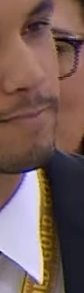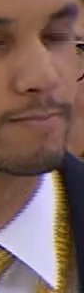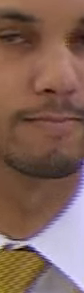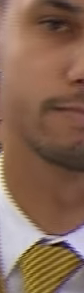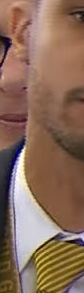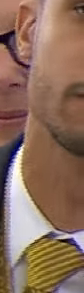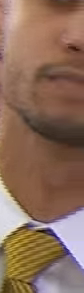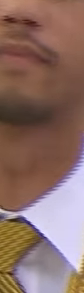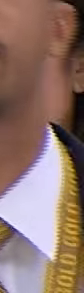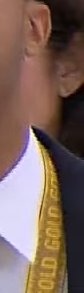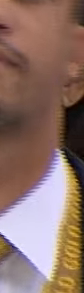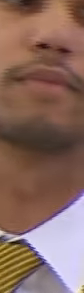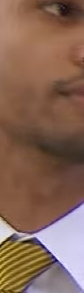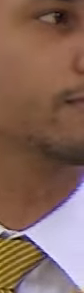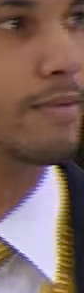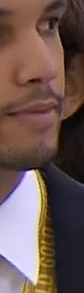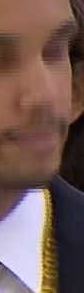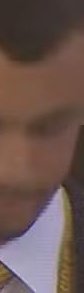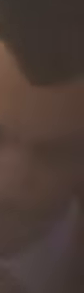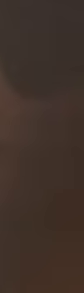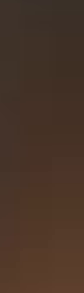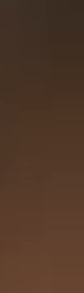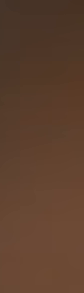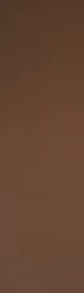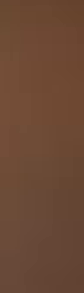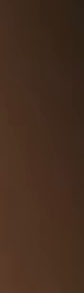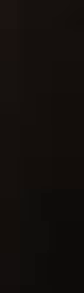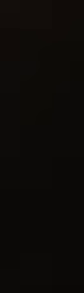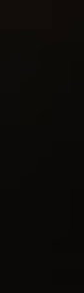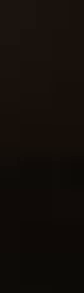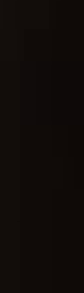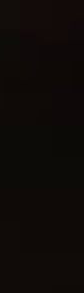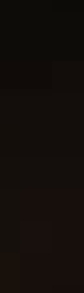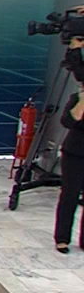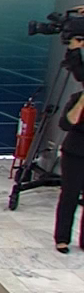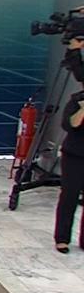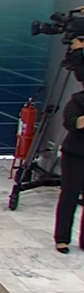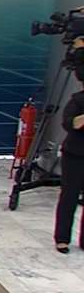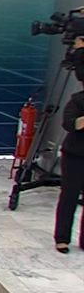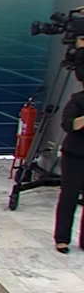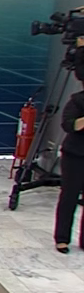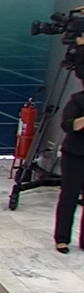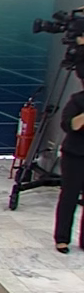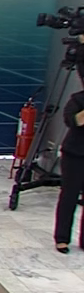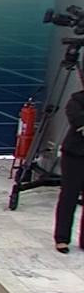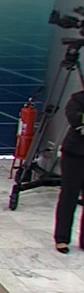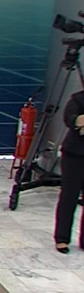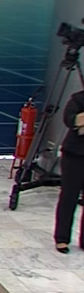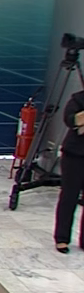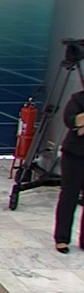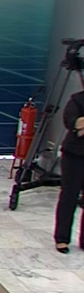joalheria no estado do Rio de Janeiro em 2014 e medalha de ouro na WorldSkills